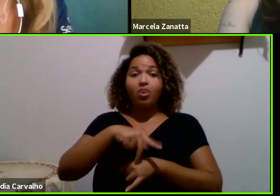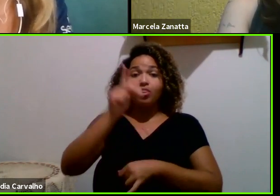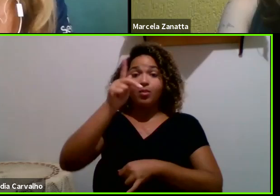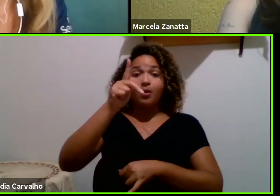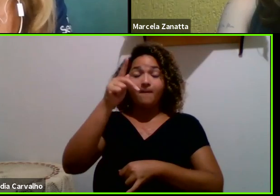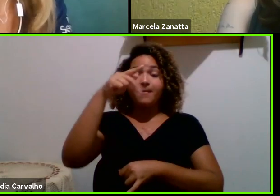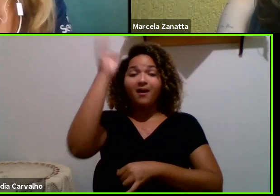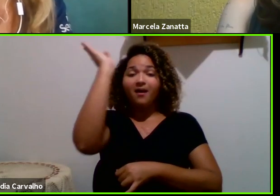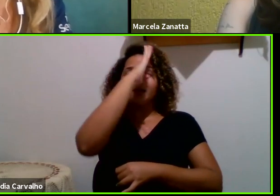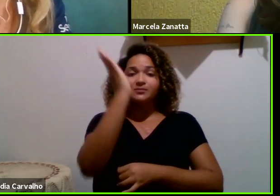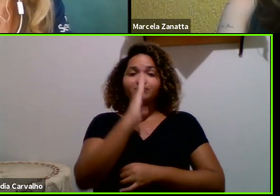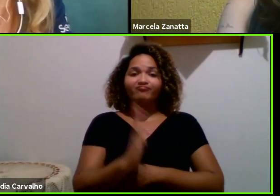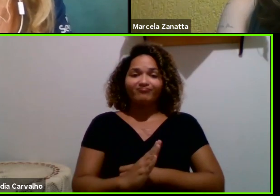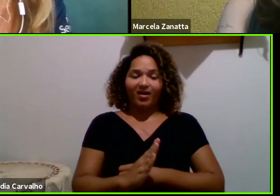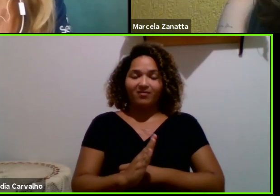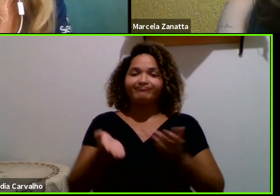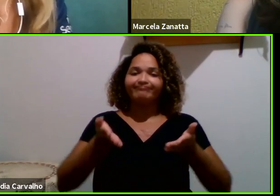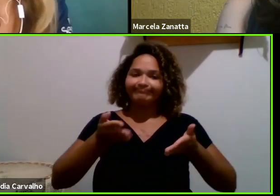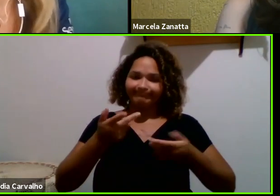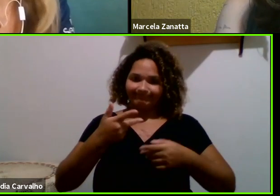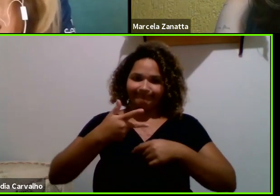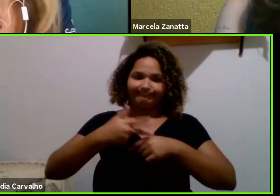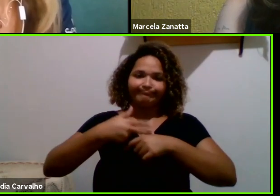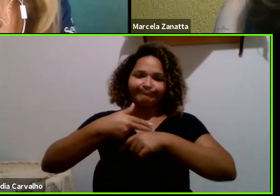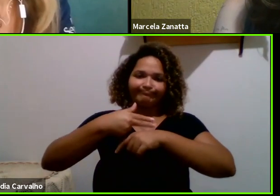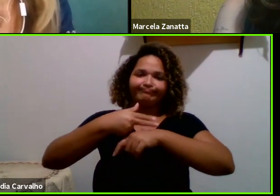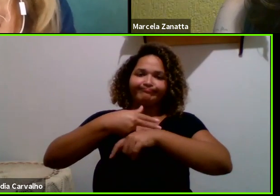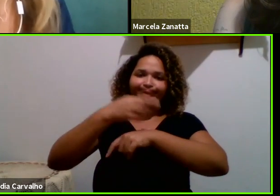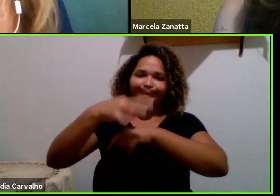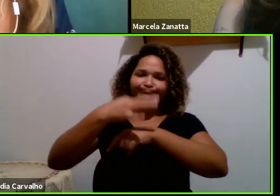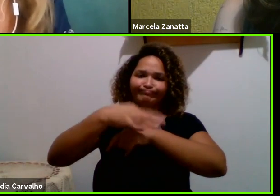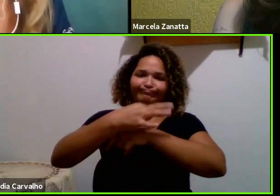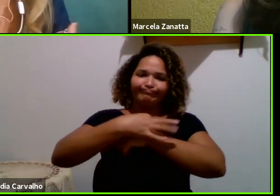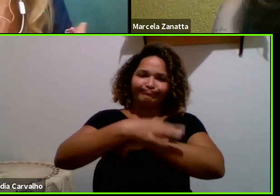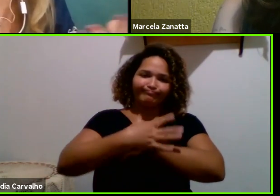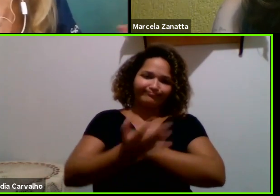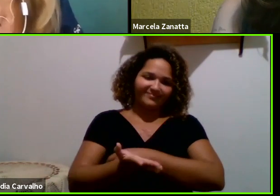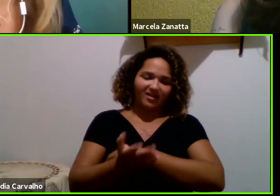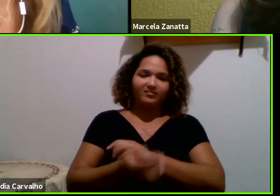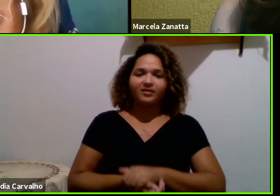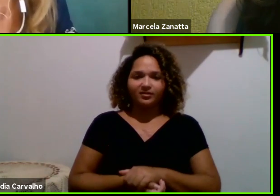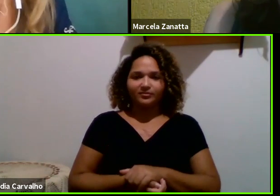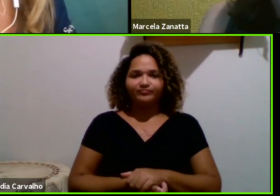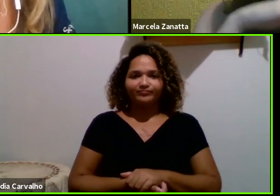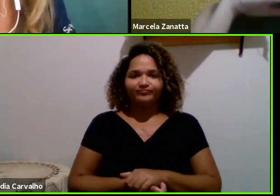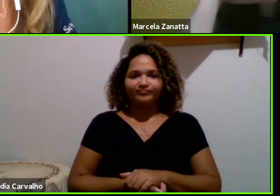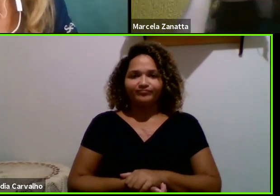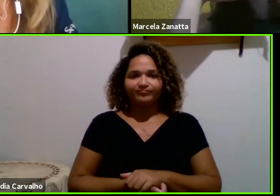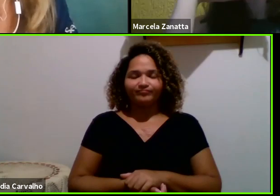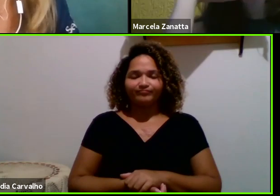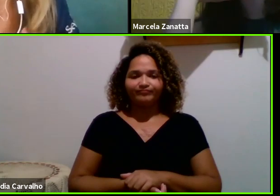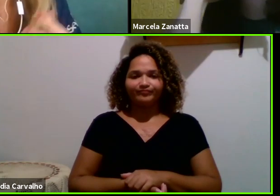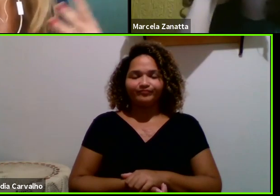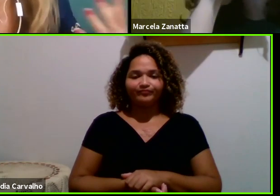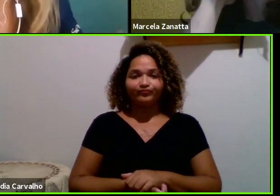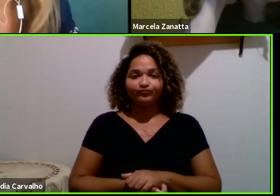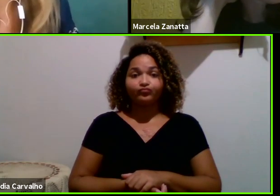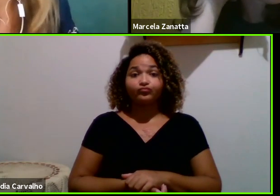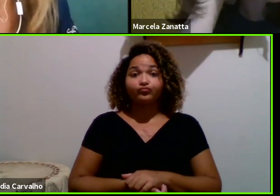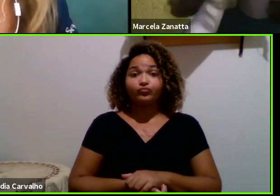altamente cesarista, e que está, sim, dentro do ranking de parto cirúrgico, um